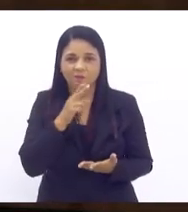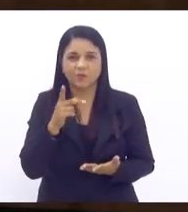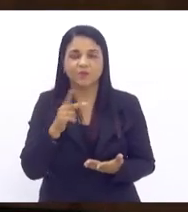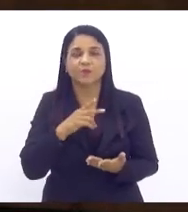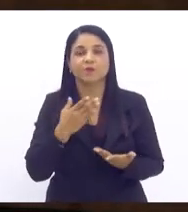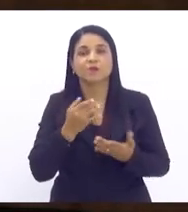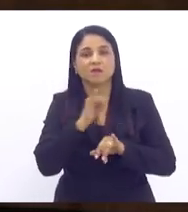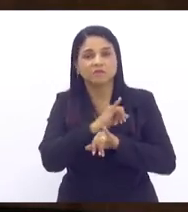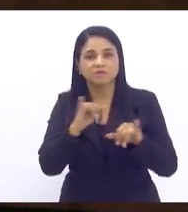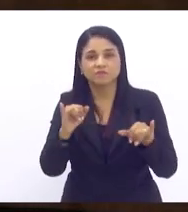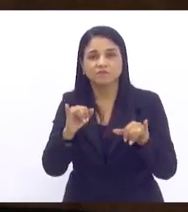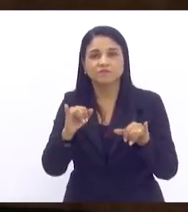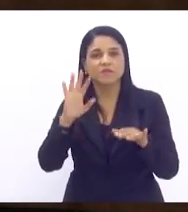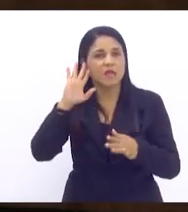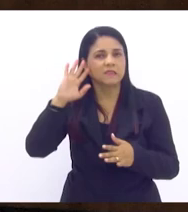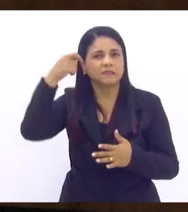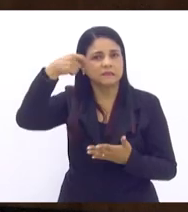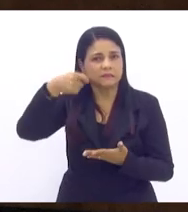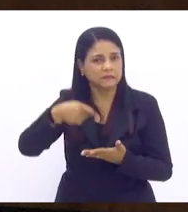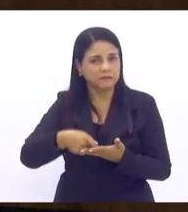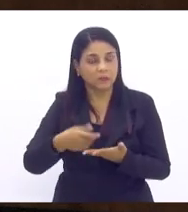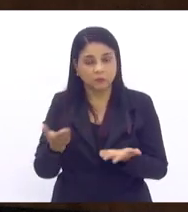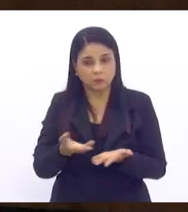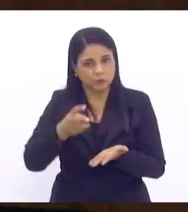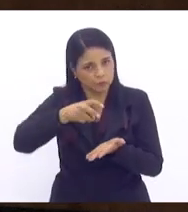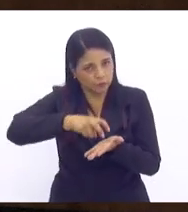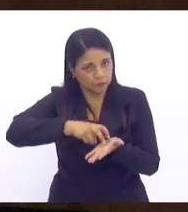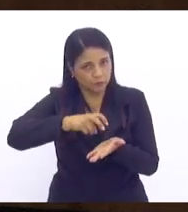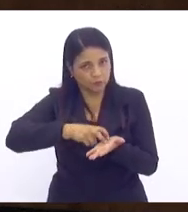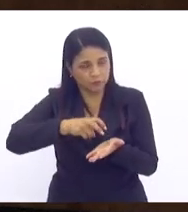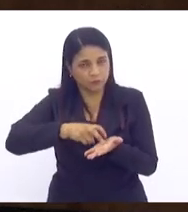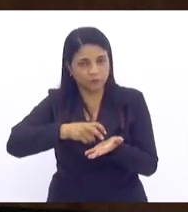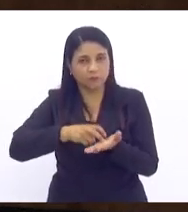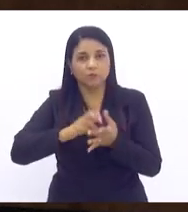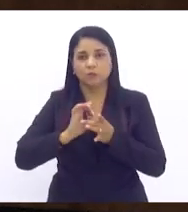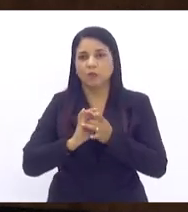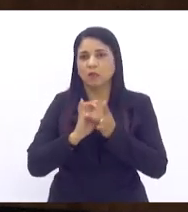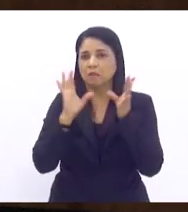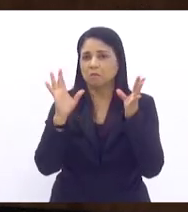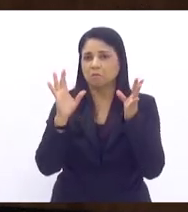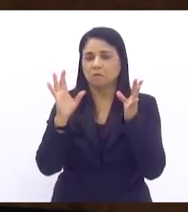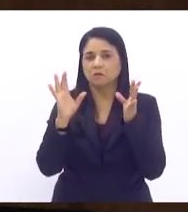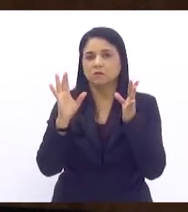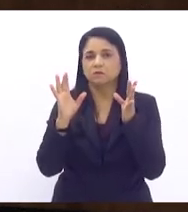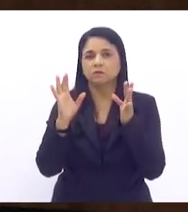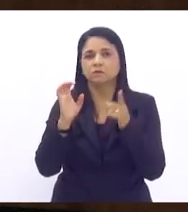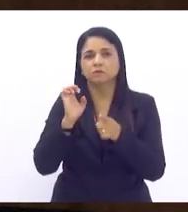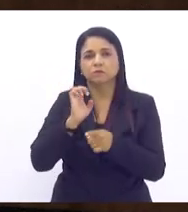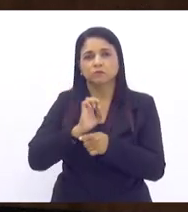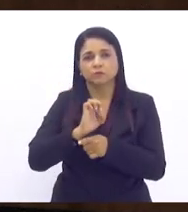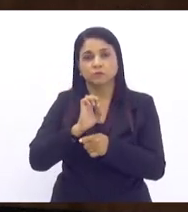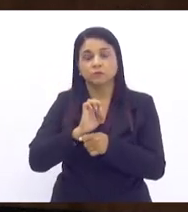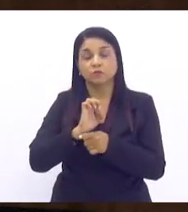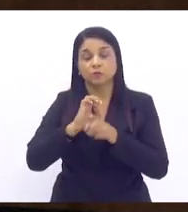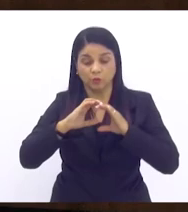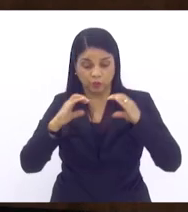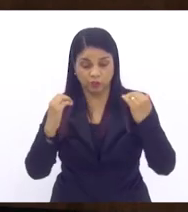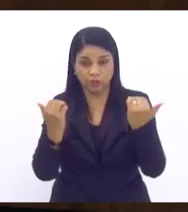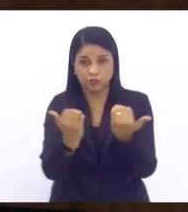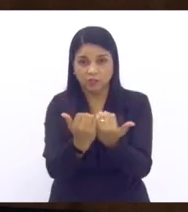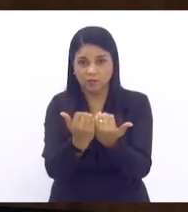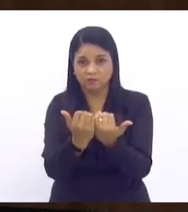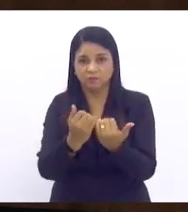menção aqui à decisão que aconteceu na manhã de hoje da liberação do Estado de São Januário. E,